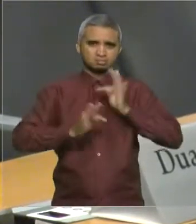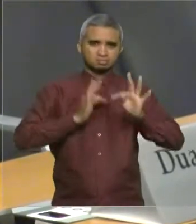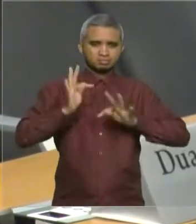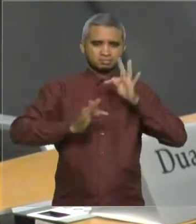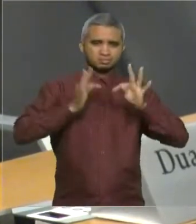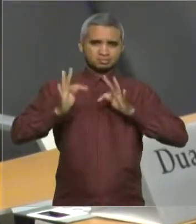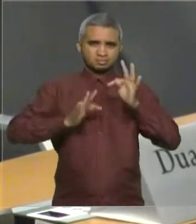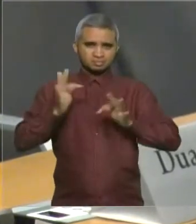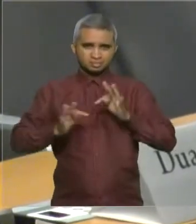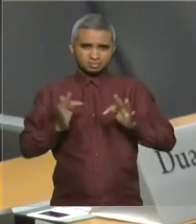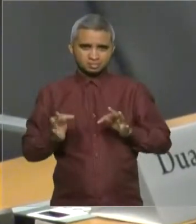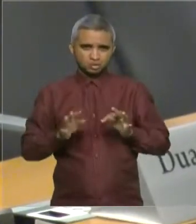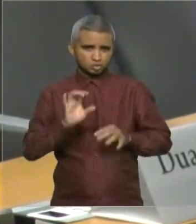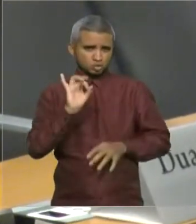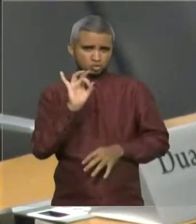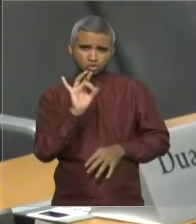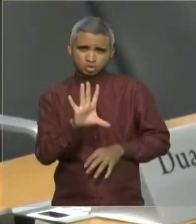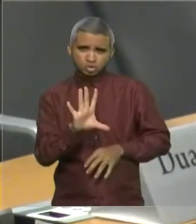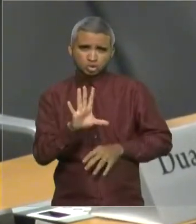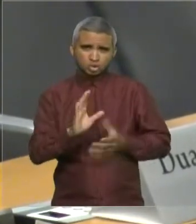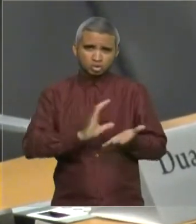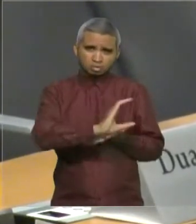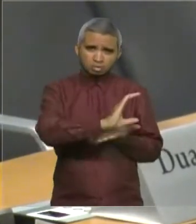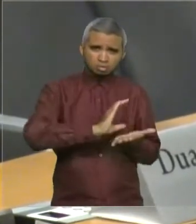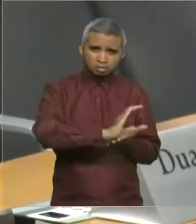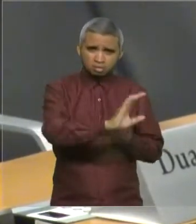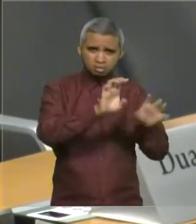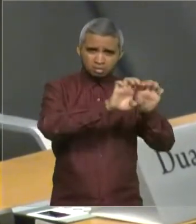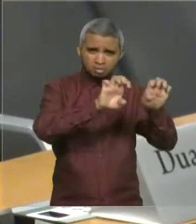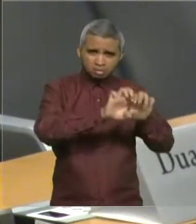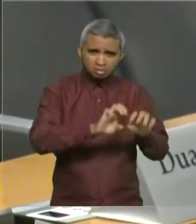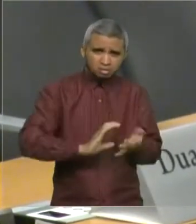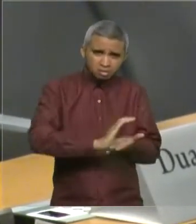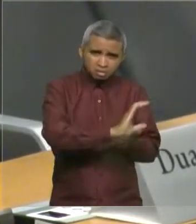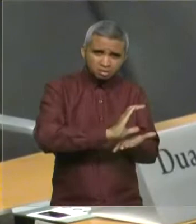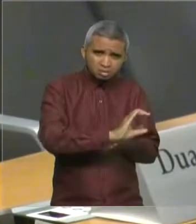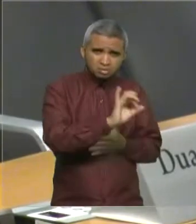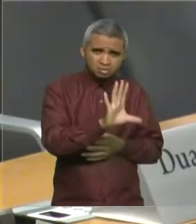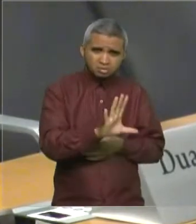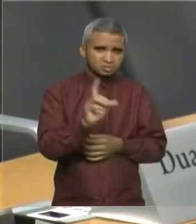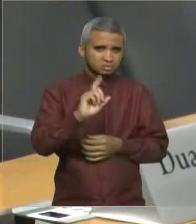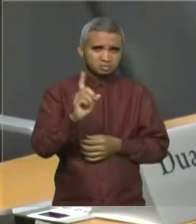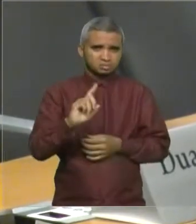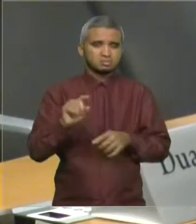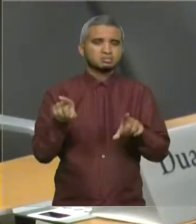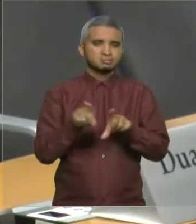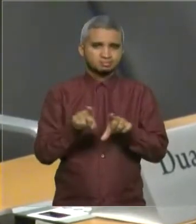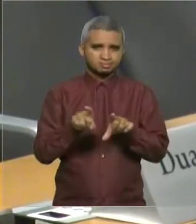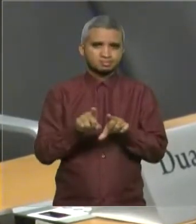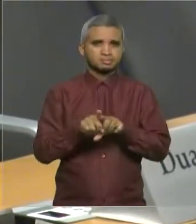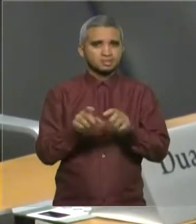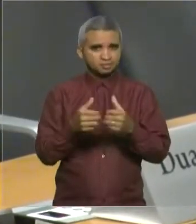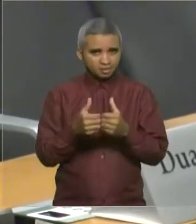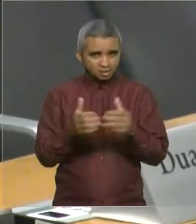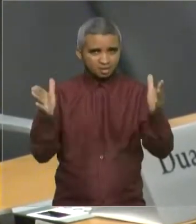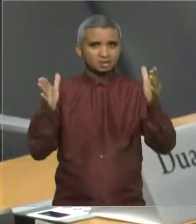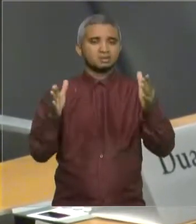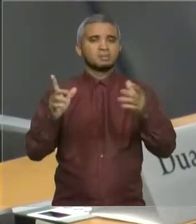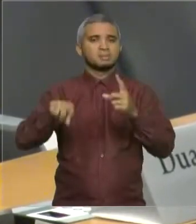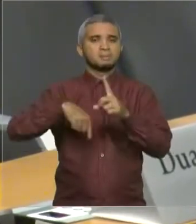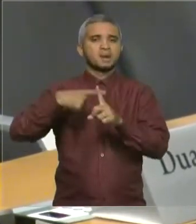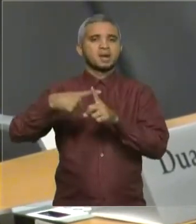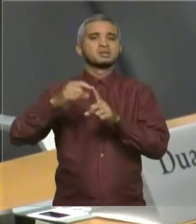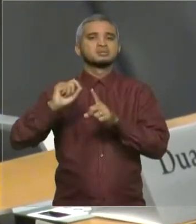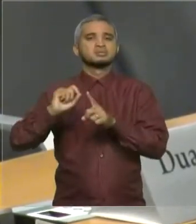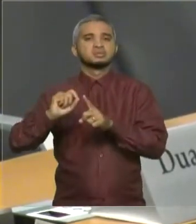que tem que ser investido recursos, mas o custeio. Como você bem sabe, foi secretário de Desenvolvimento Social, sabe que não é